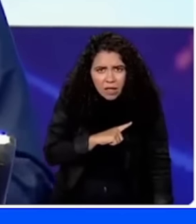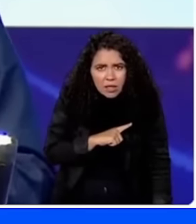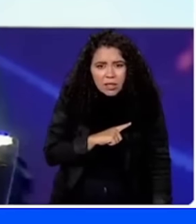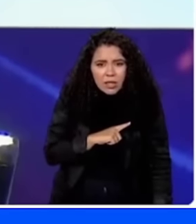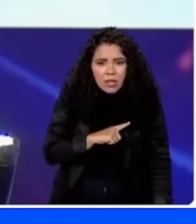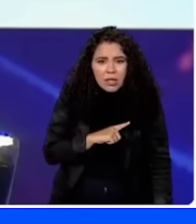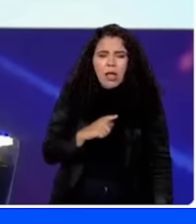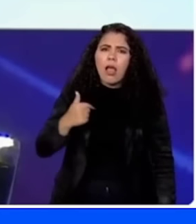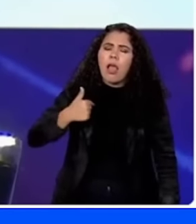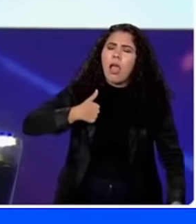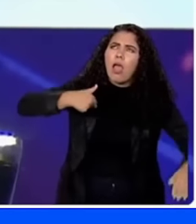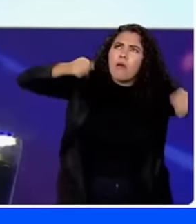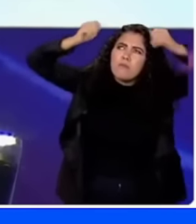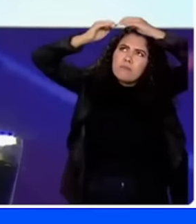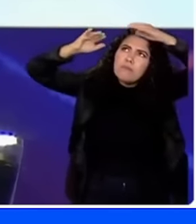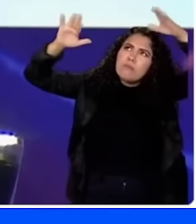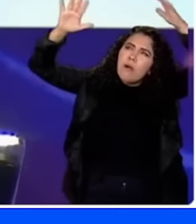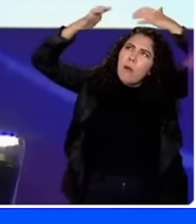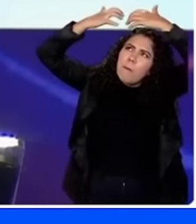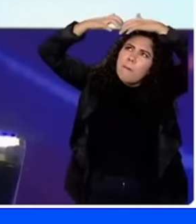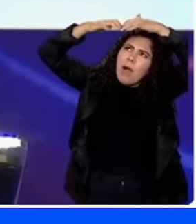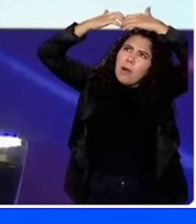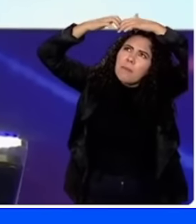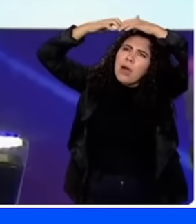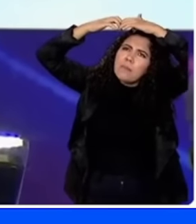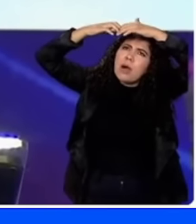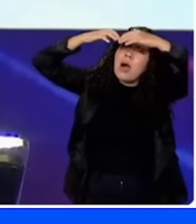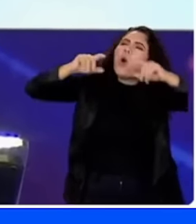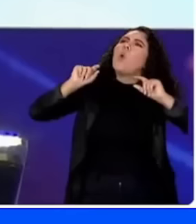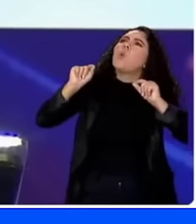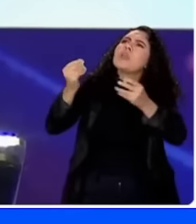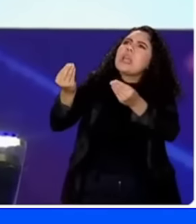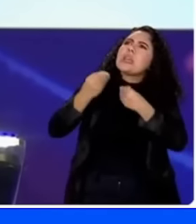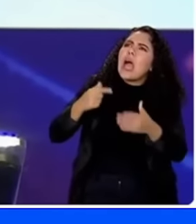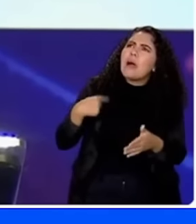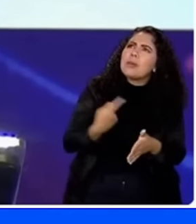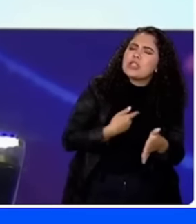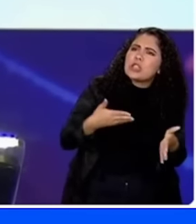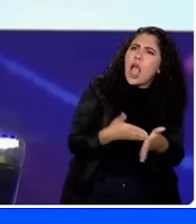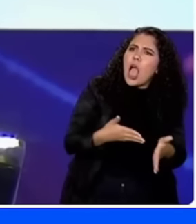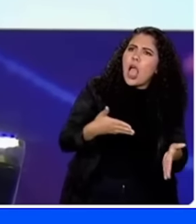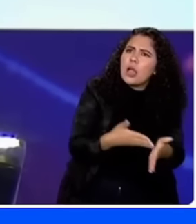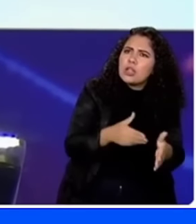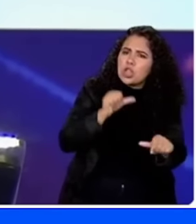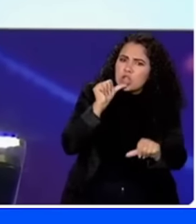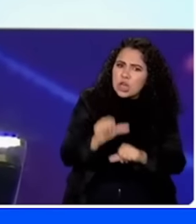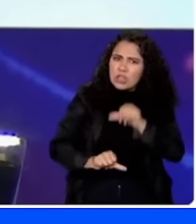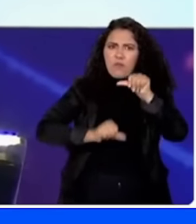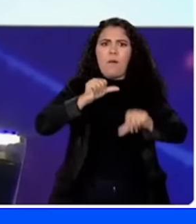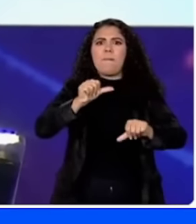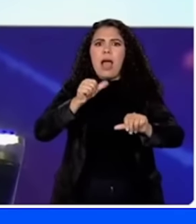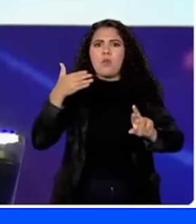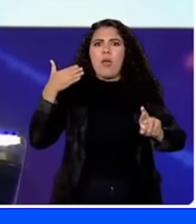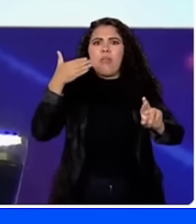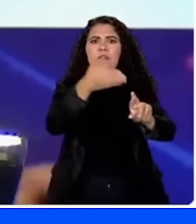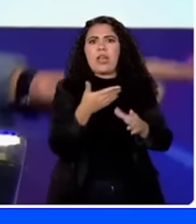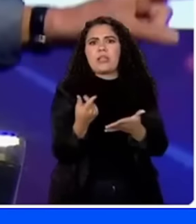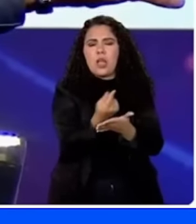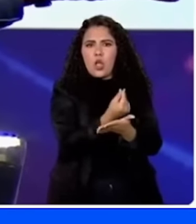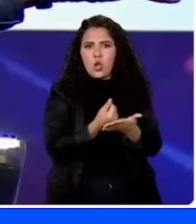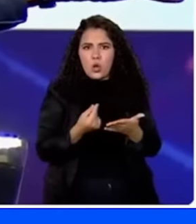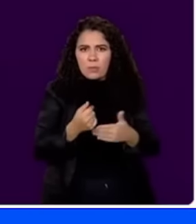eu fiquei pensando o que impede esse país de se transformar numa grande economia. Eu vou